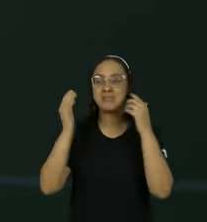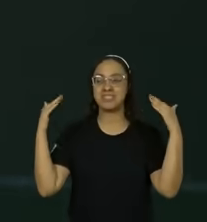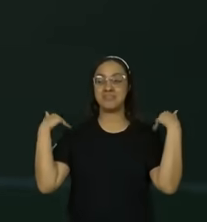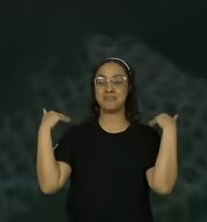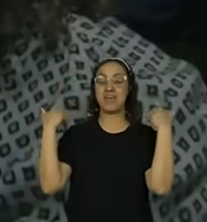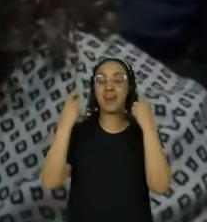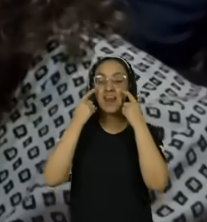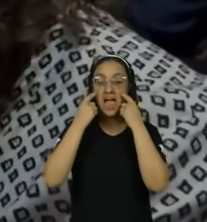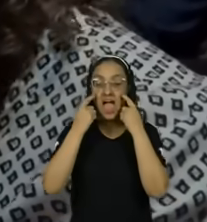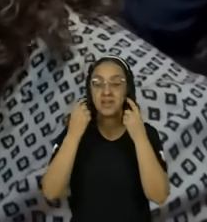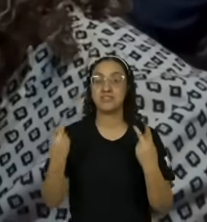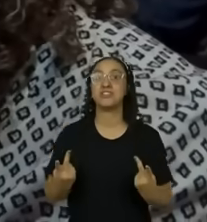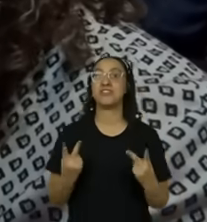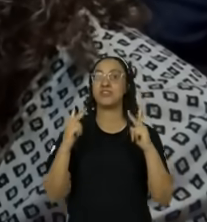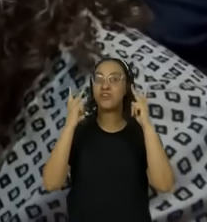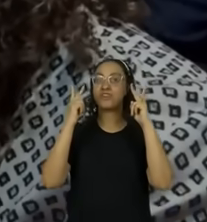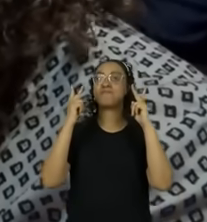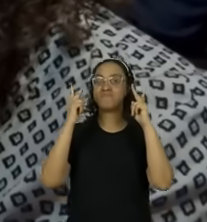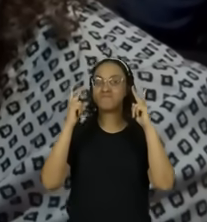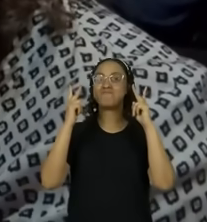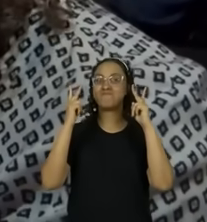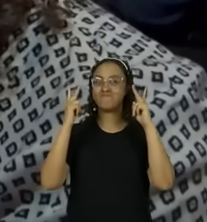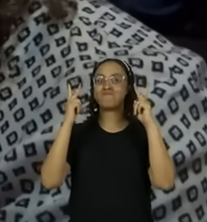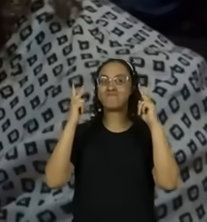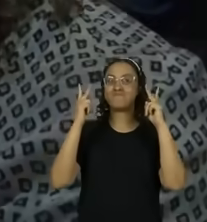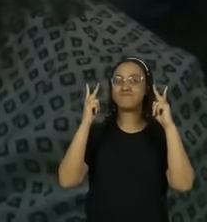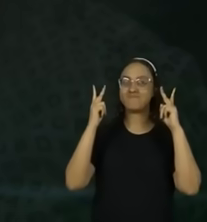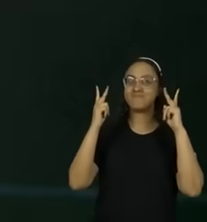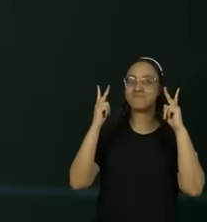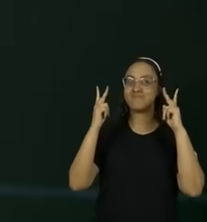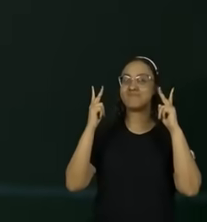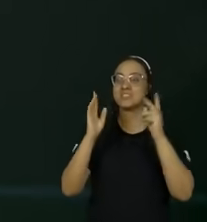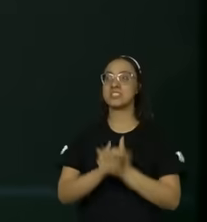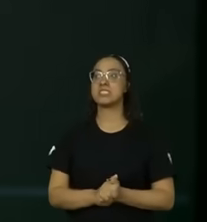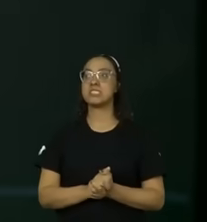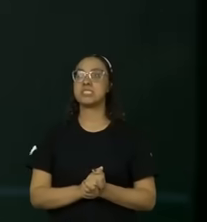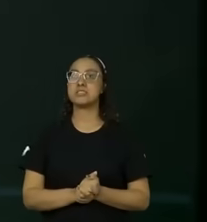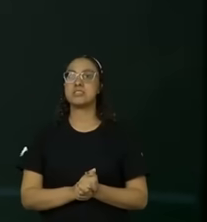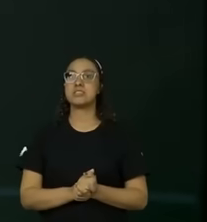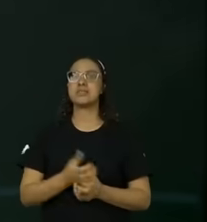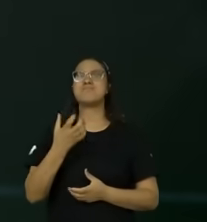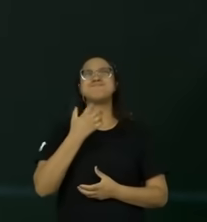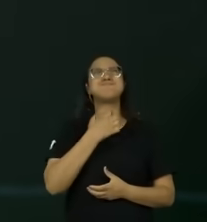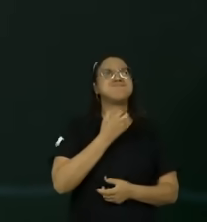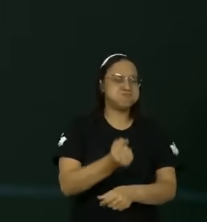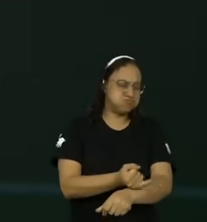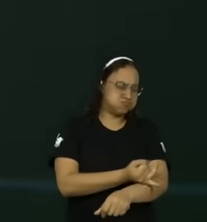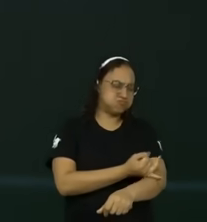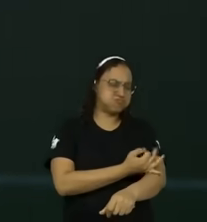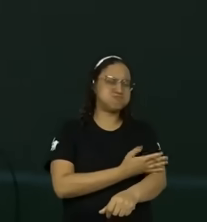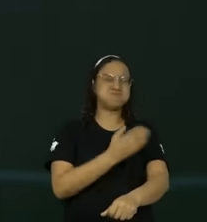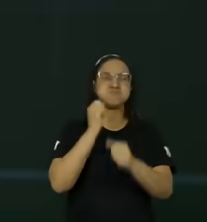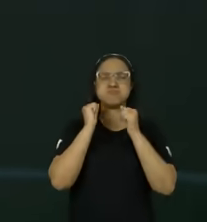vitória. Vai valer a pena. Eu estou sentindo a graça de Deus aqui. Eu estou sentindo o poder